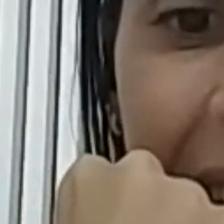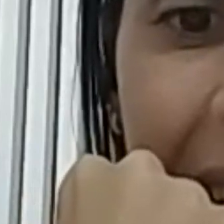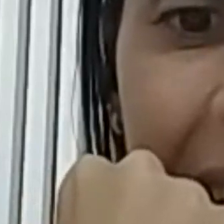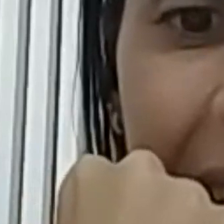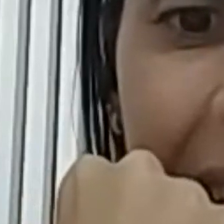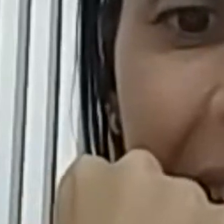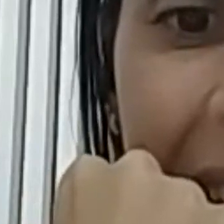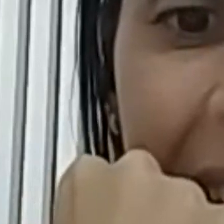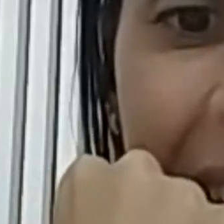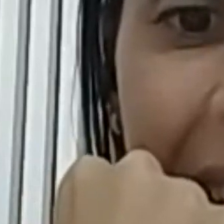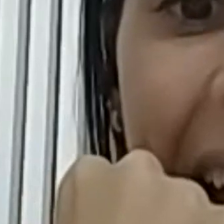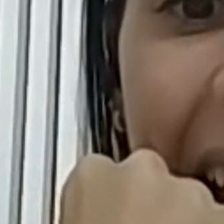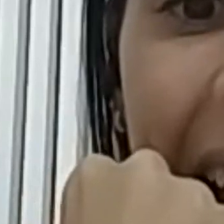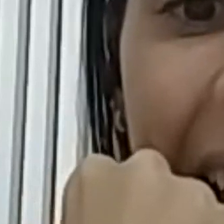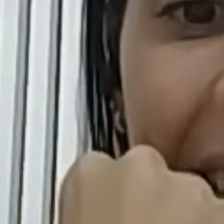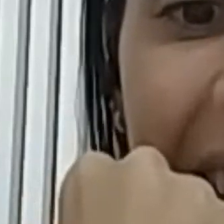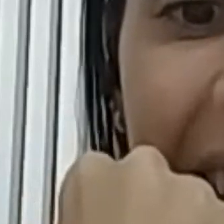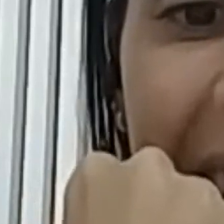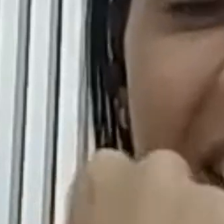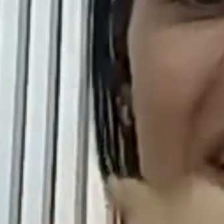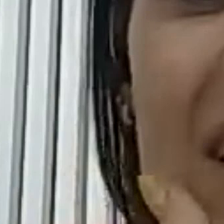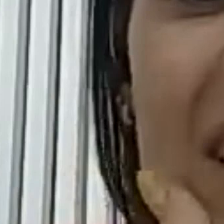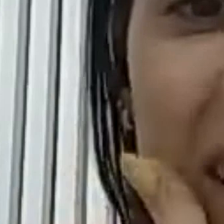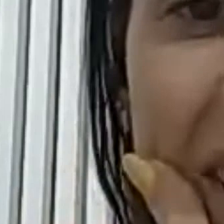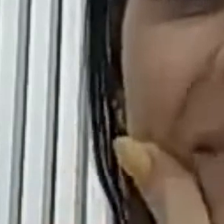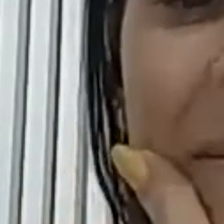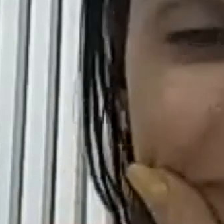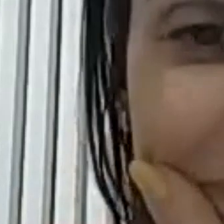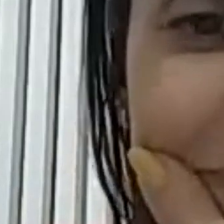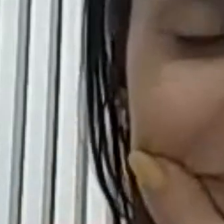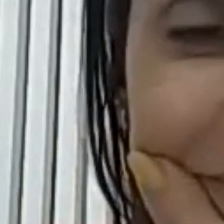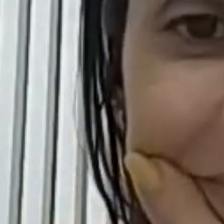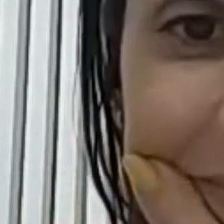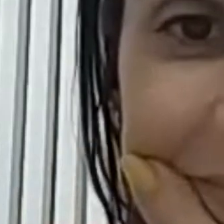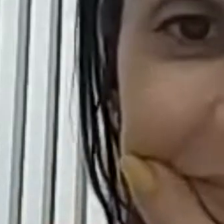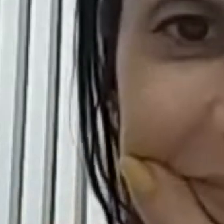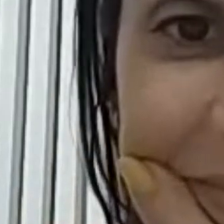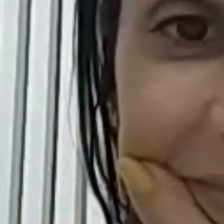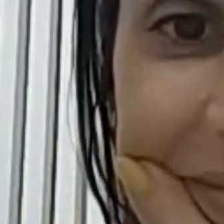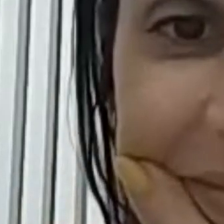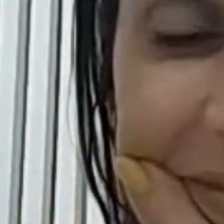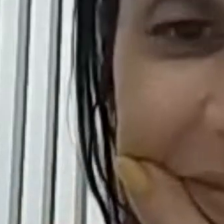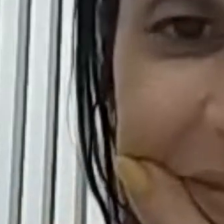em Bitirama, hein? Nossa, que beleza, hein? Sem contaminantes.